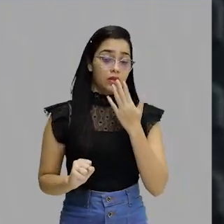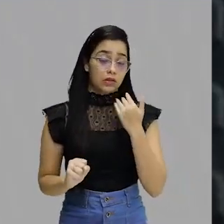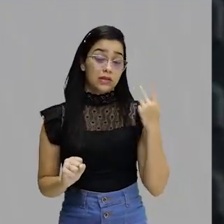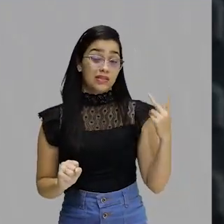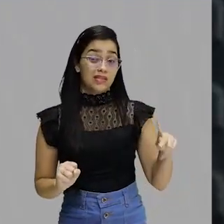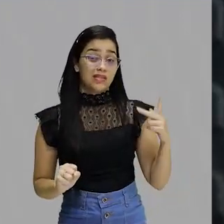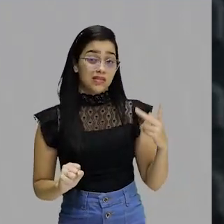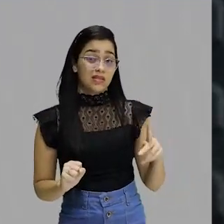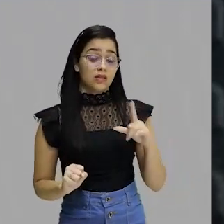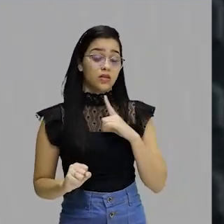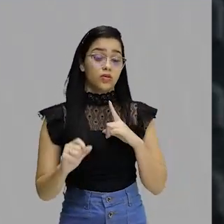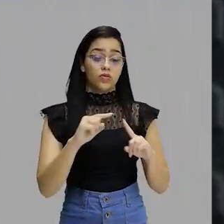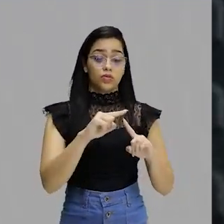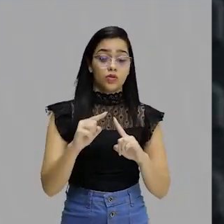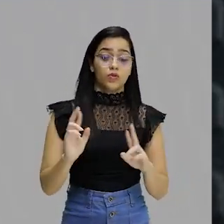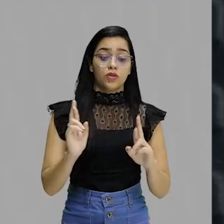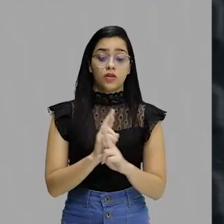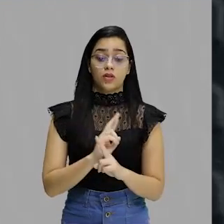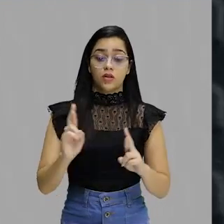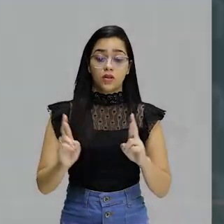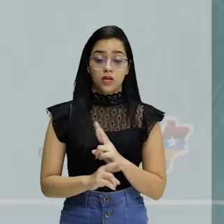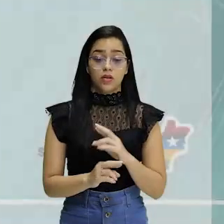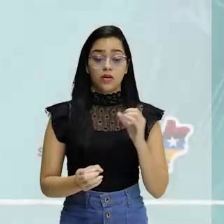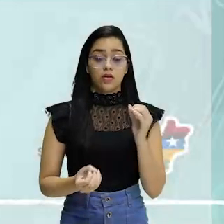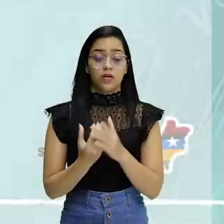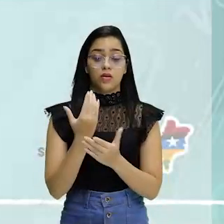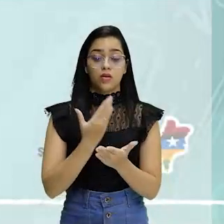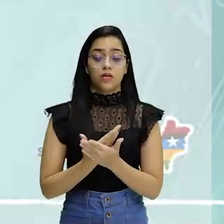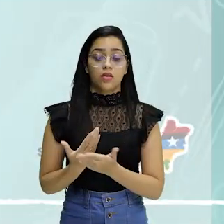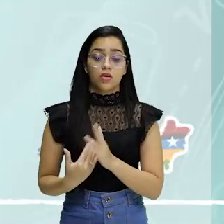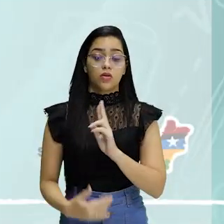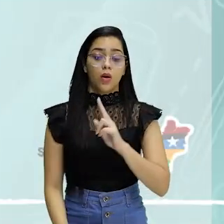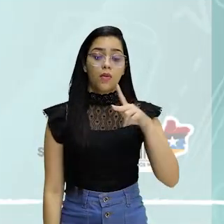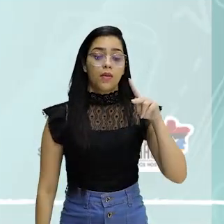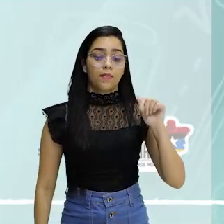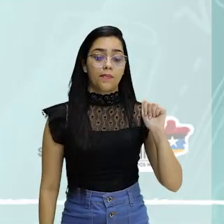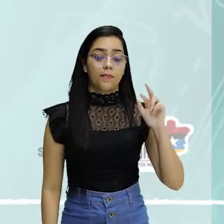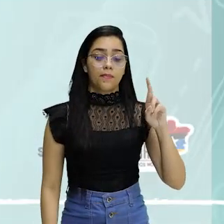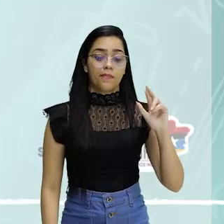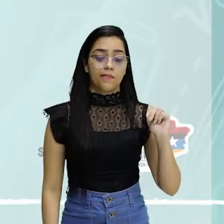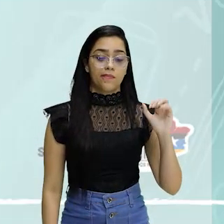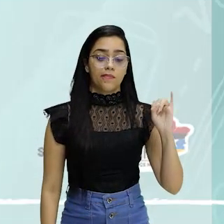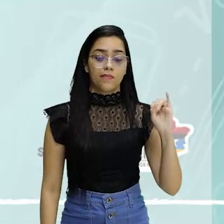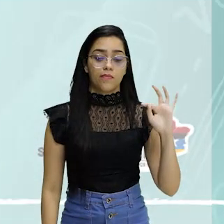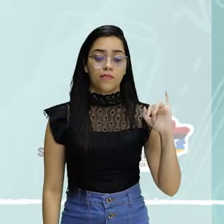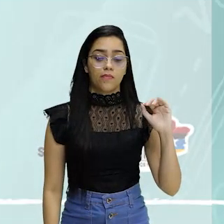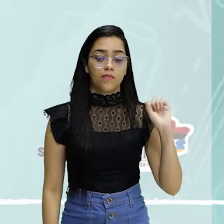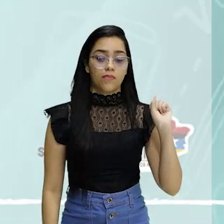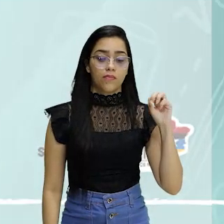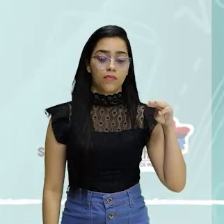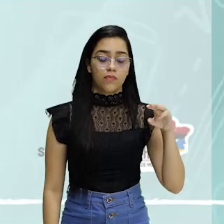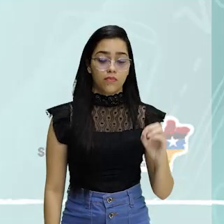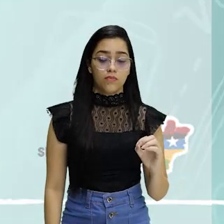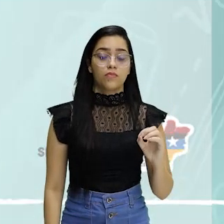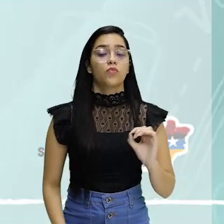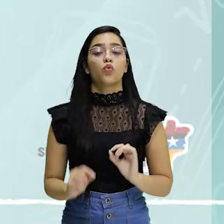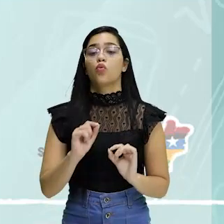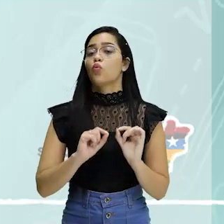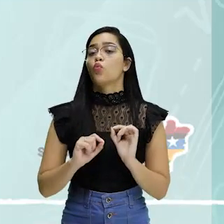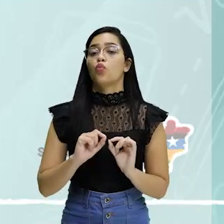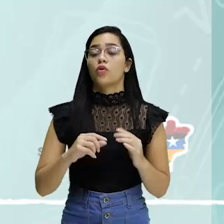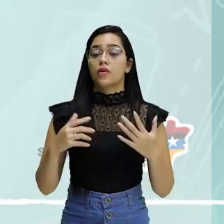dele, aí é um tipo de relação ecológica chamado parasitismo. No parasitismo, um